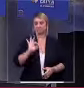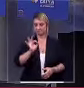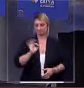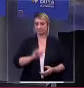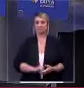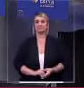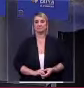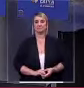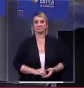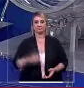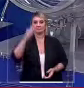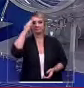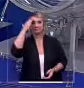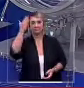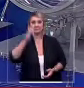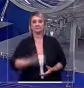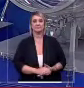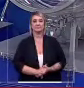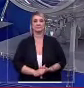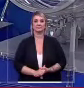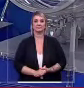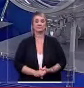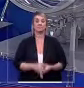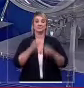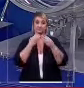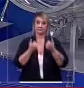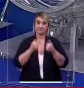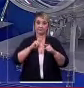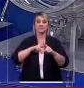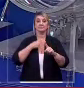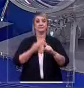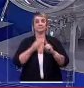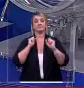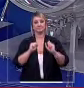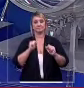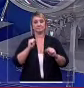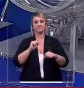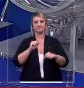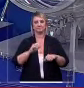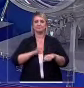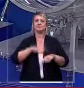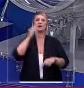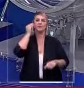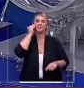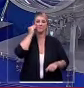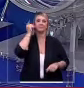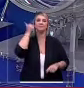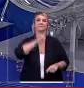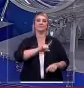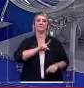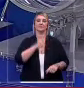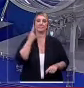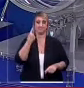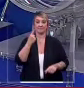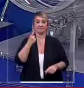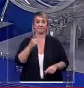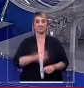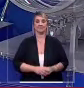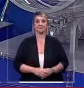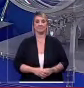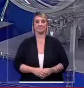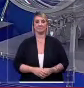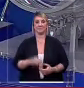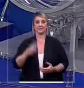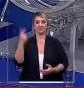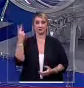Sim, confirmo. Obrigado. Muito bem, na dupla cena você tem mais chances de ganhar, mais uma chance de ganhar.